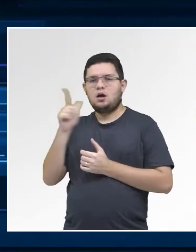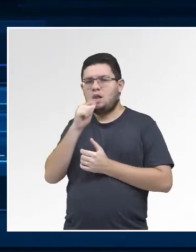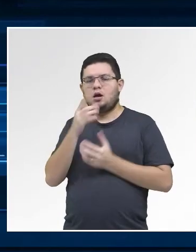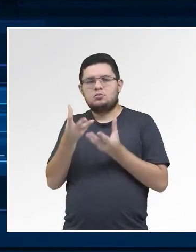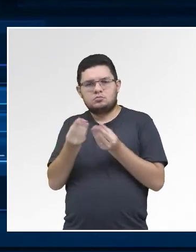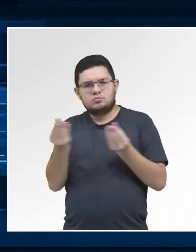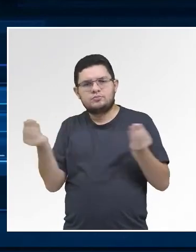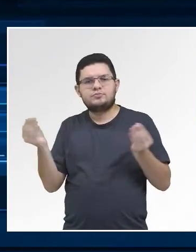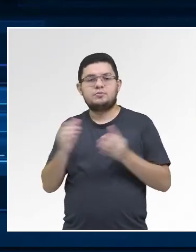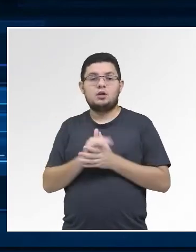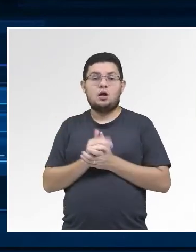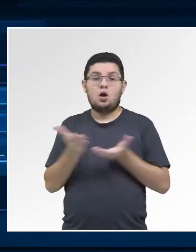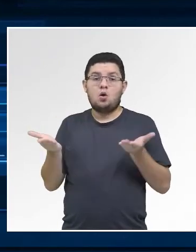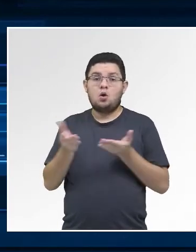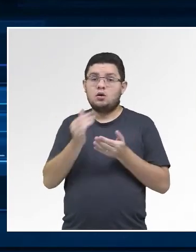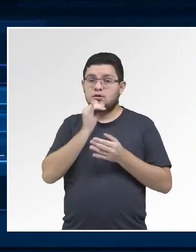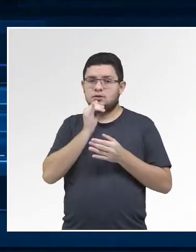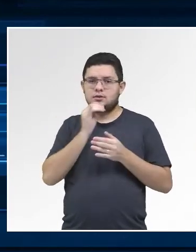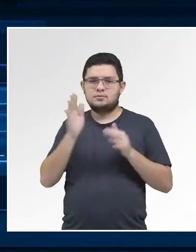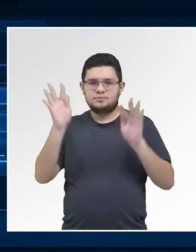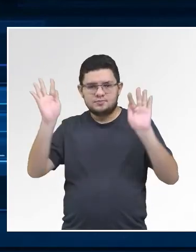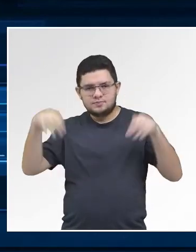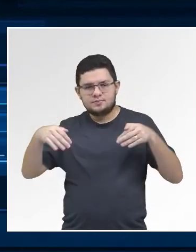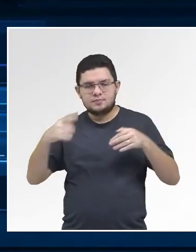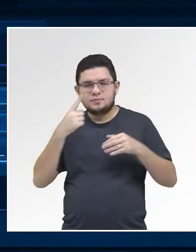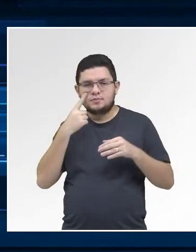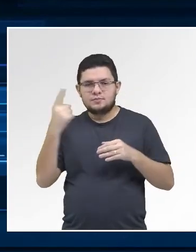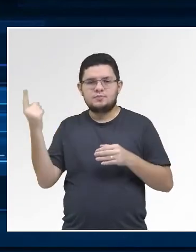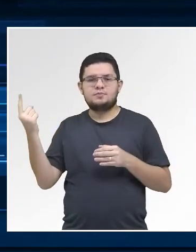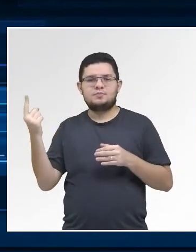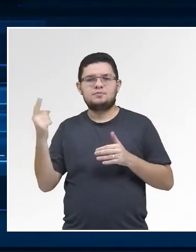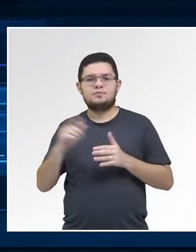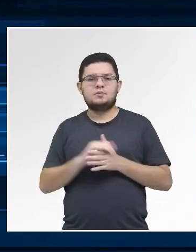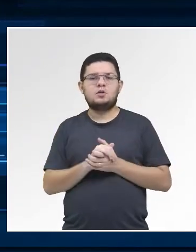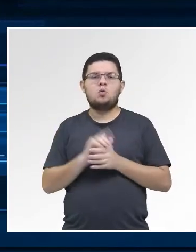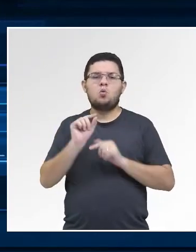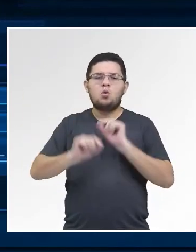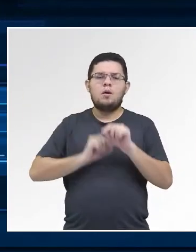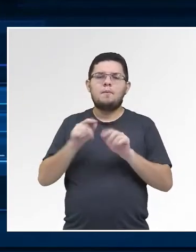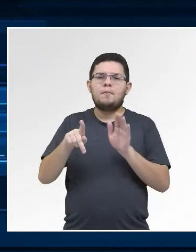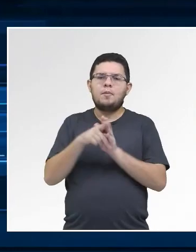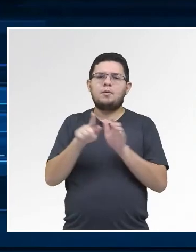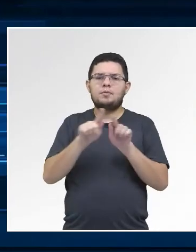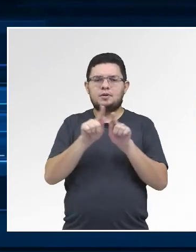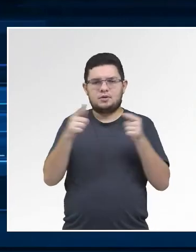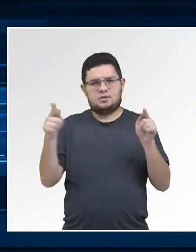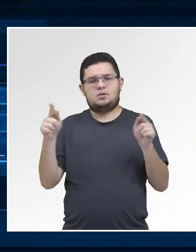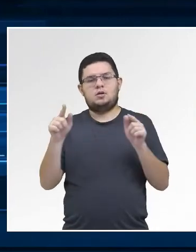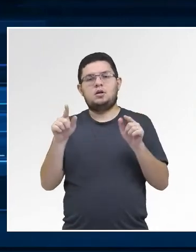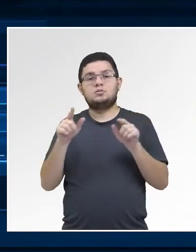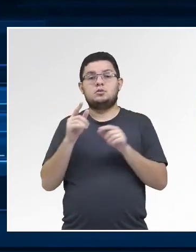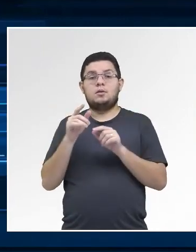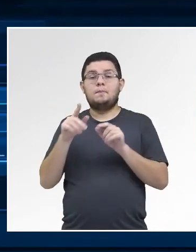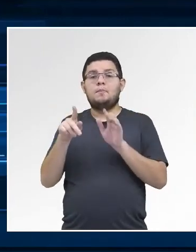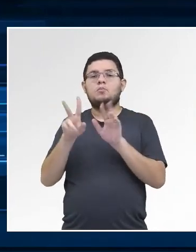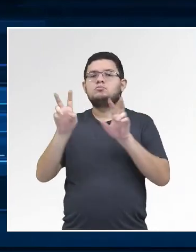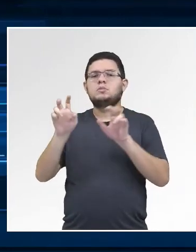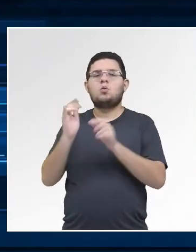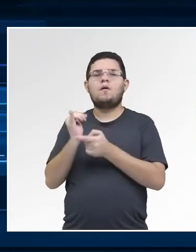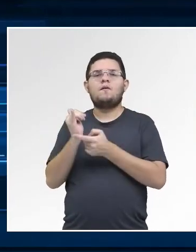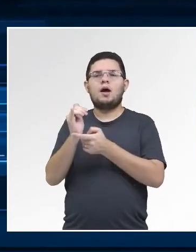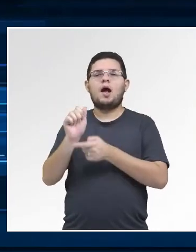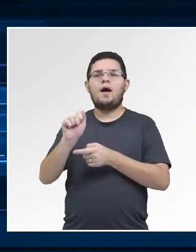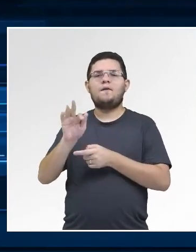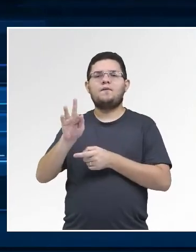exemplo, né? Esse, ok? Do nosso grammar, a present perfect, a forma afirmativa, ok?